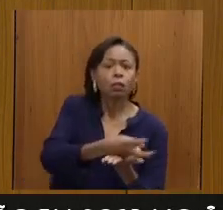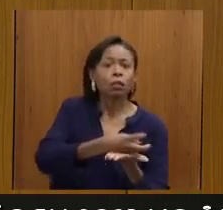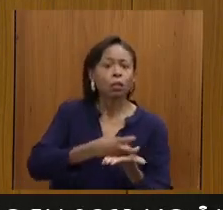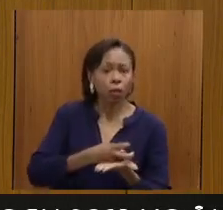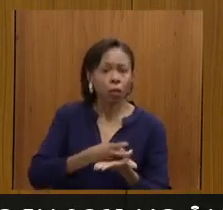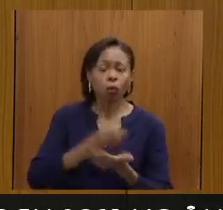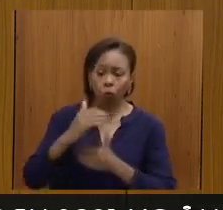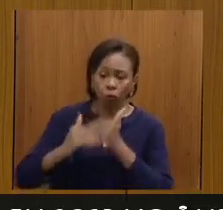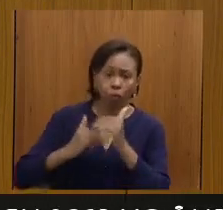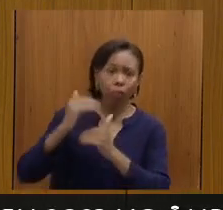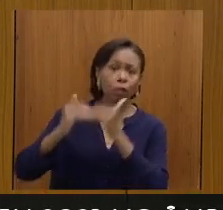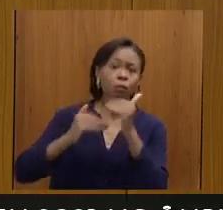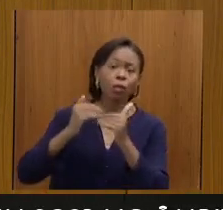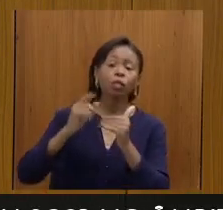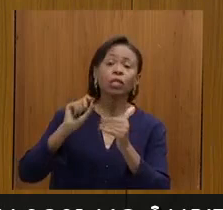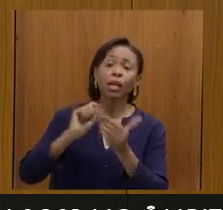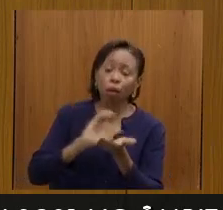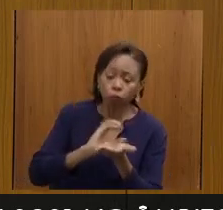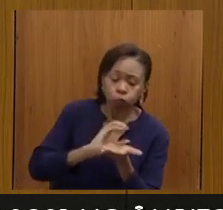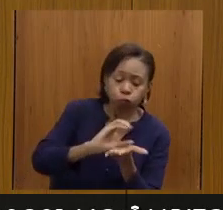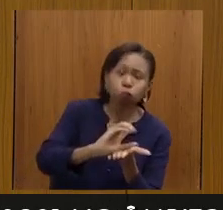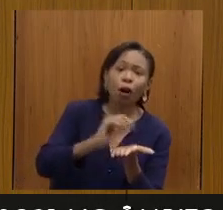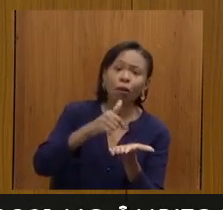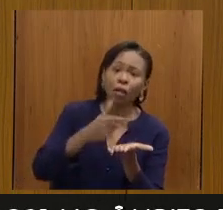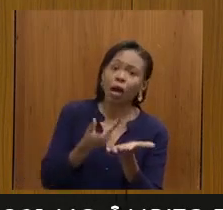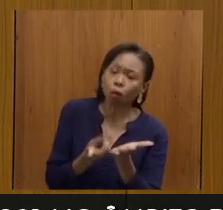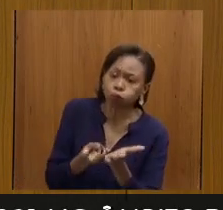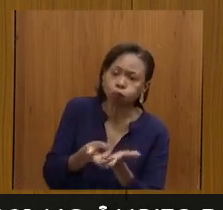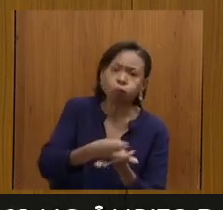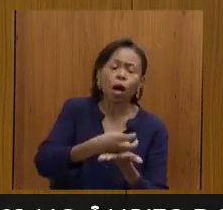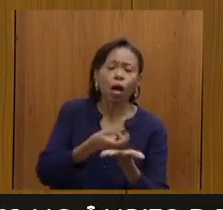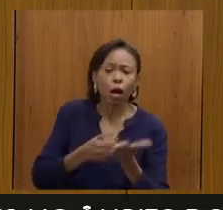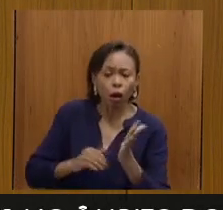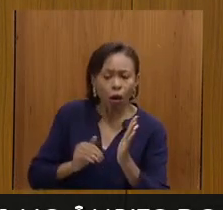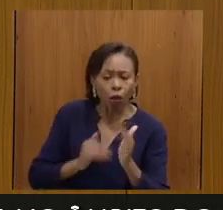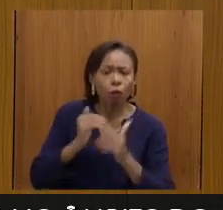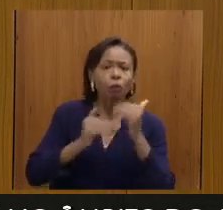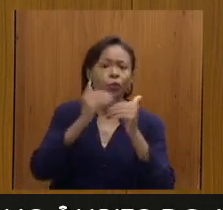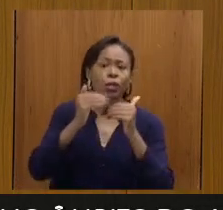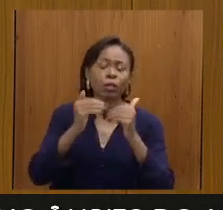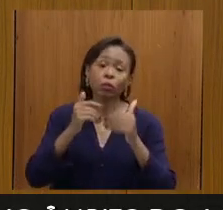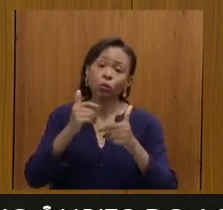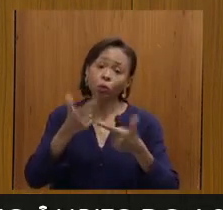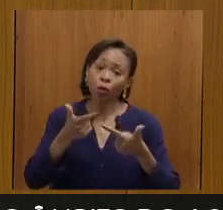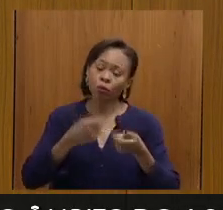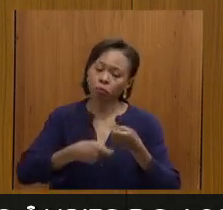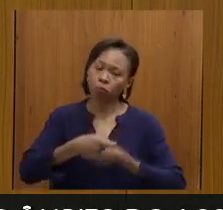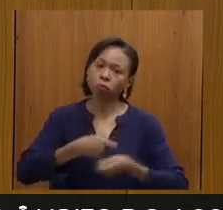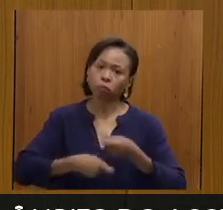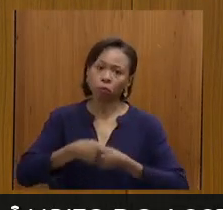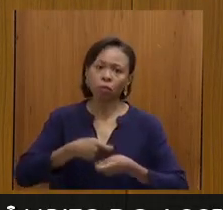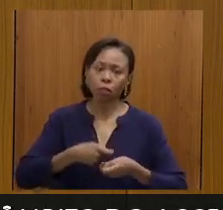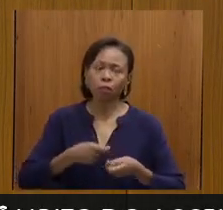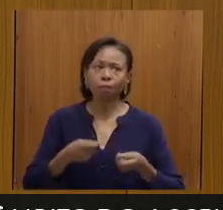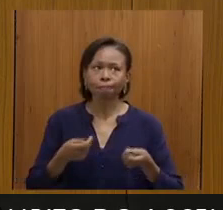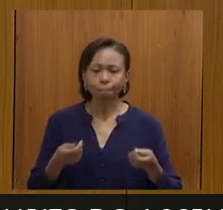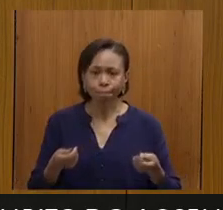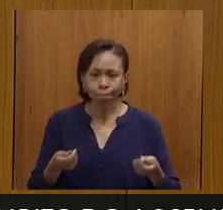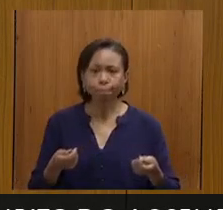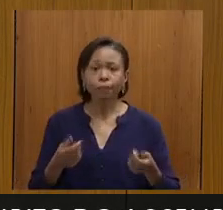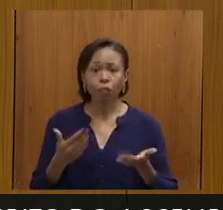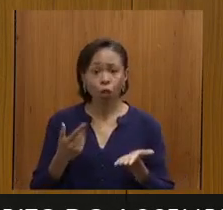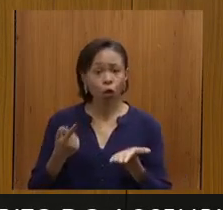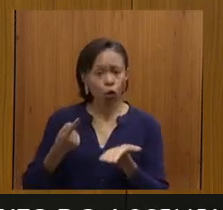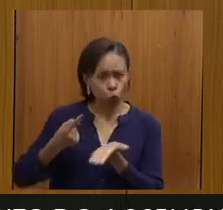crescimento do investimento, portanto, das atividades econômicas. Então, para um é a questão dos